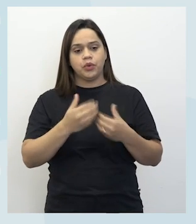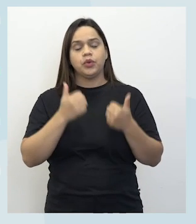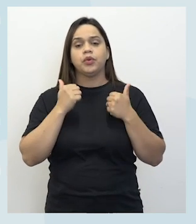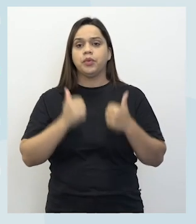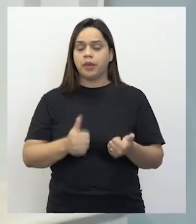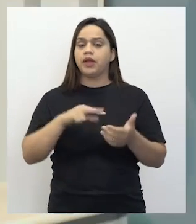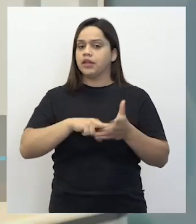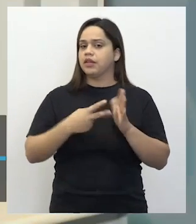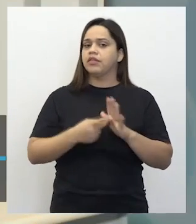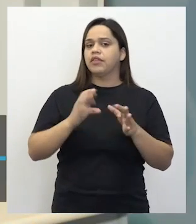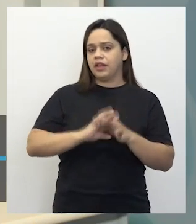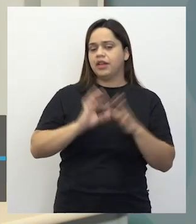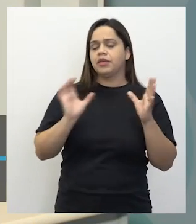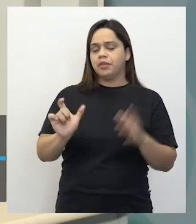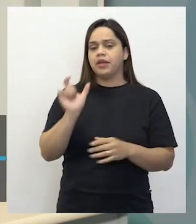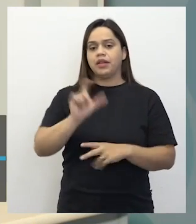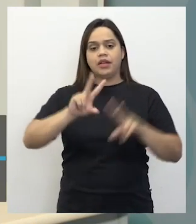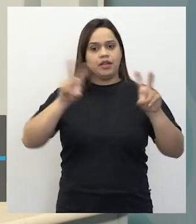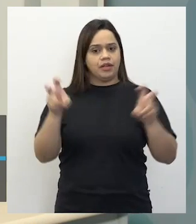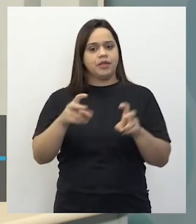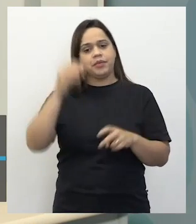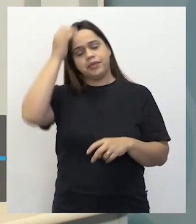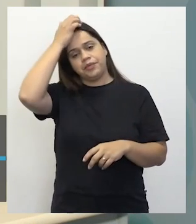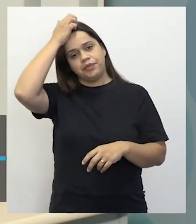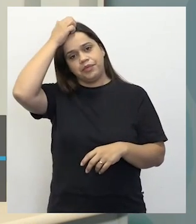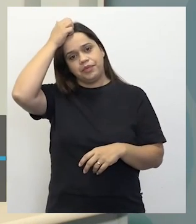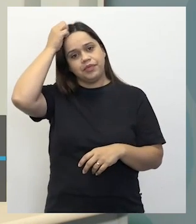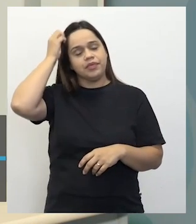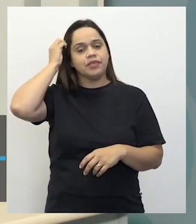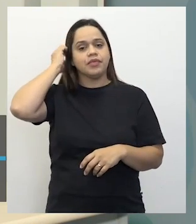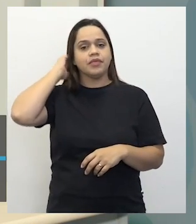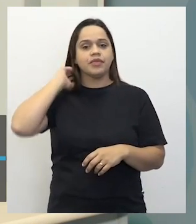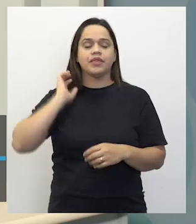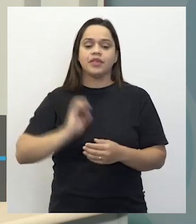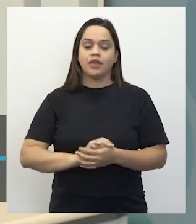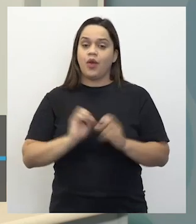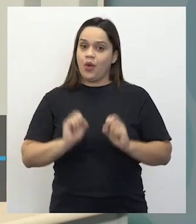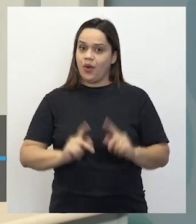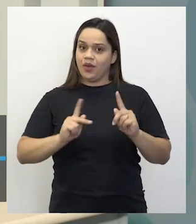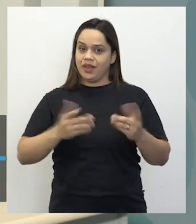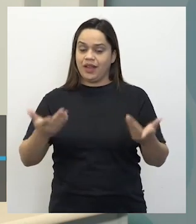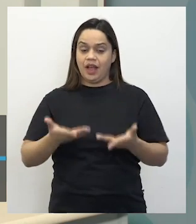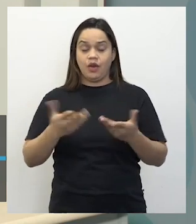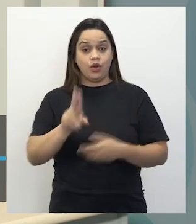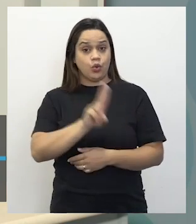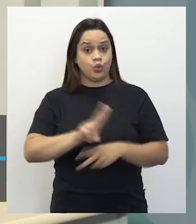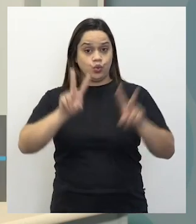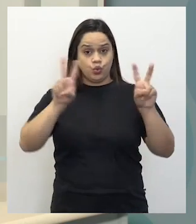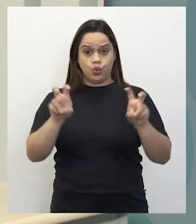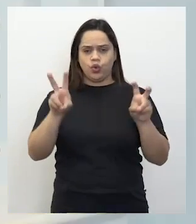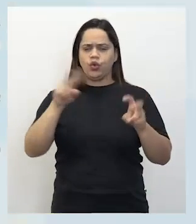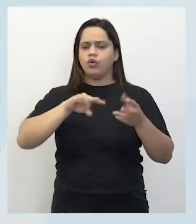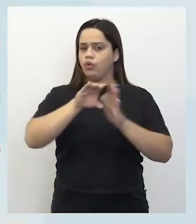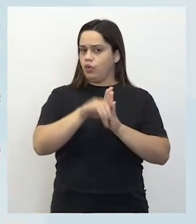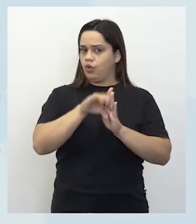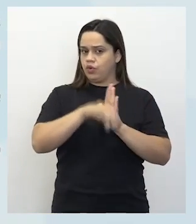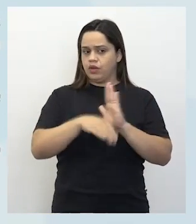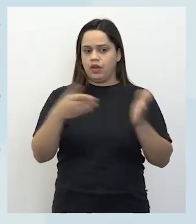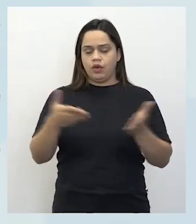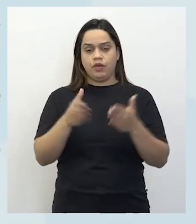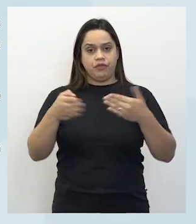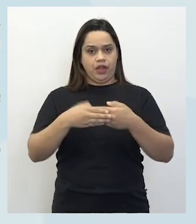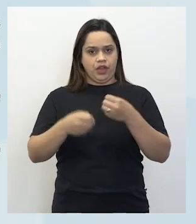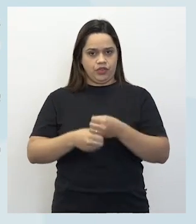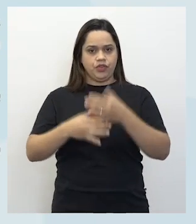estava destacada aí entre aspas. Ok. O uso das aspas, vamos conceituar aí para vocês. Pode fechar o